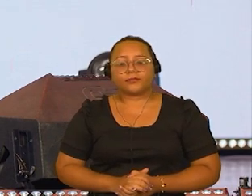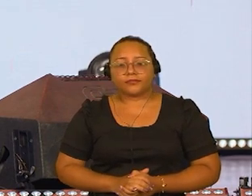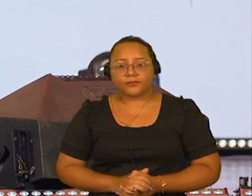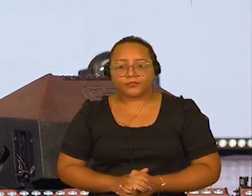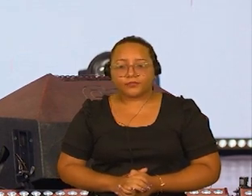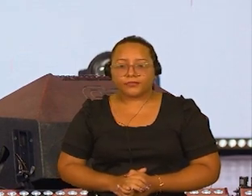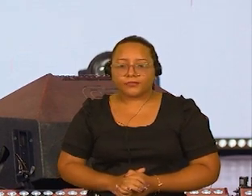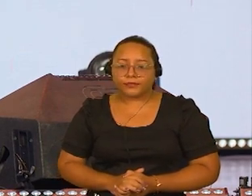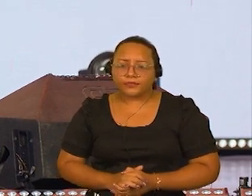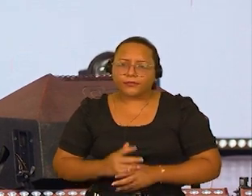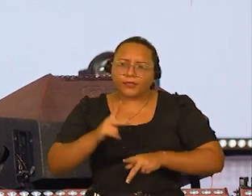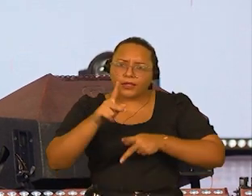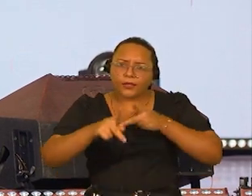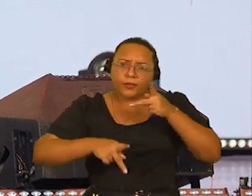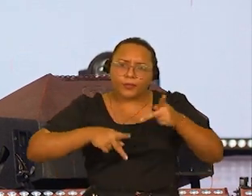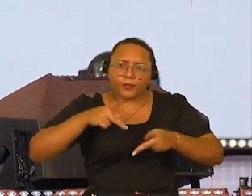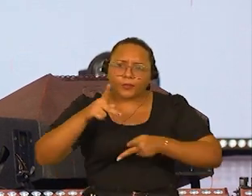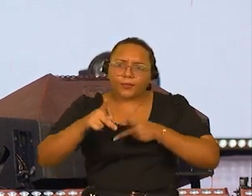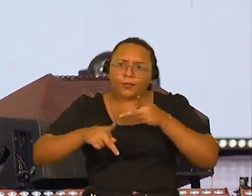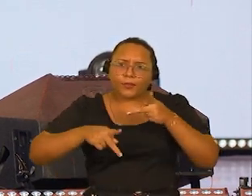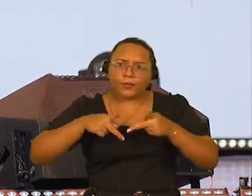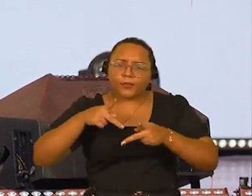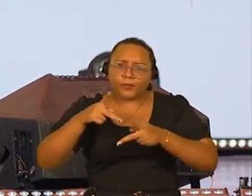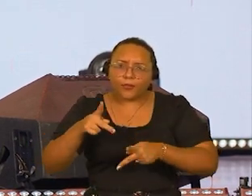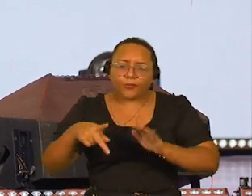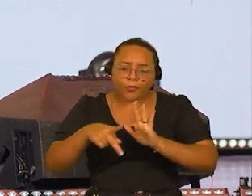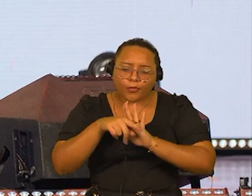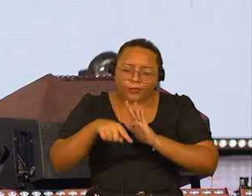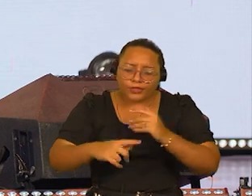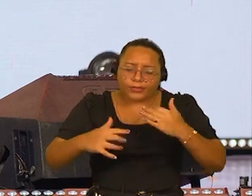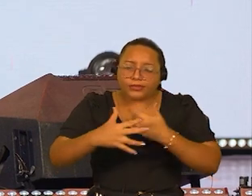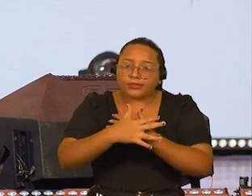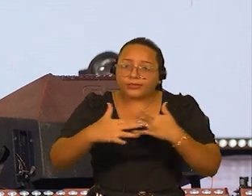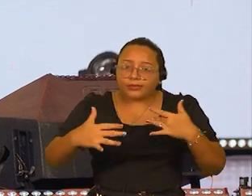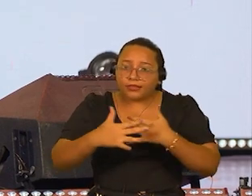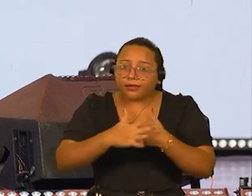Será através de um povo que saiu de Belém